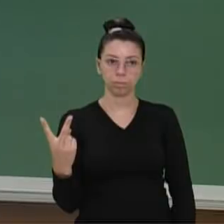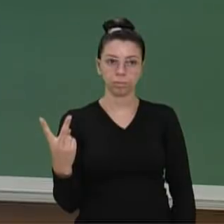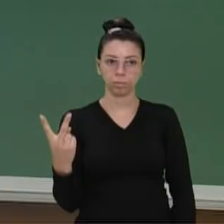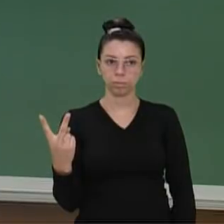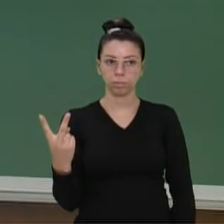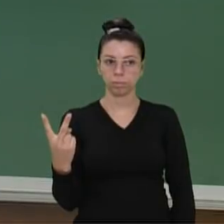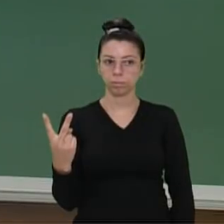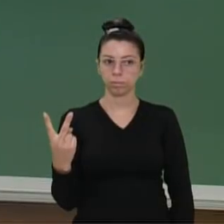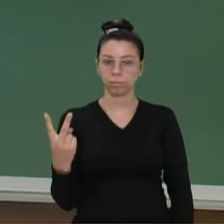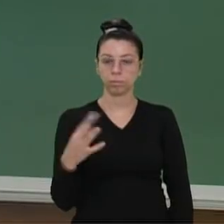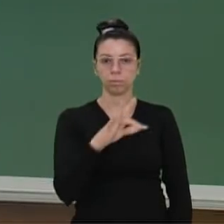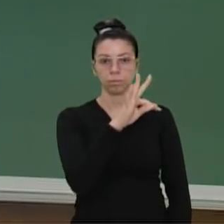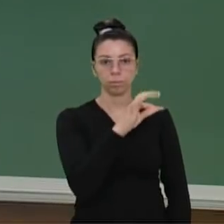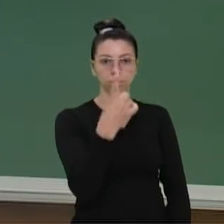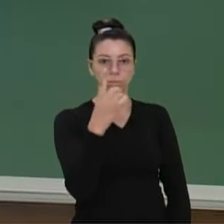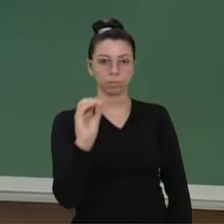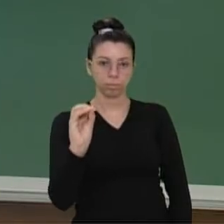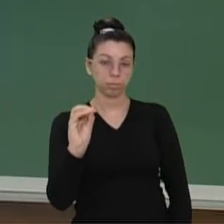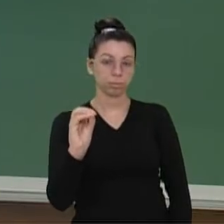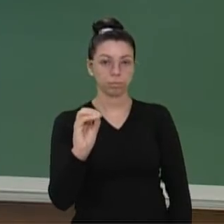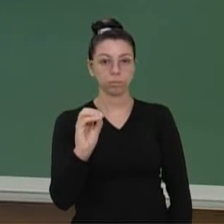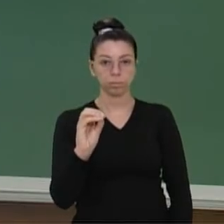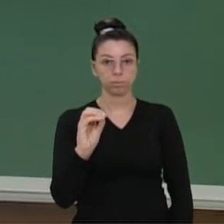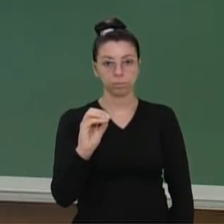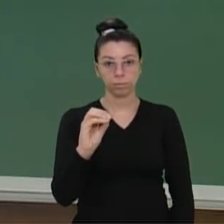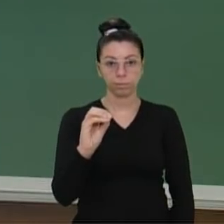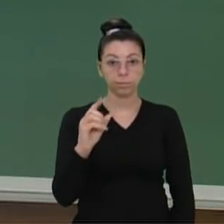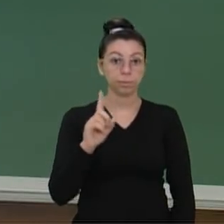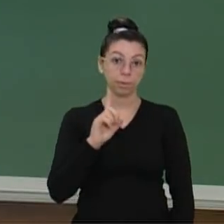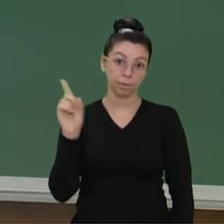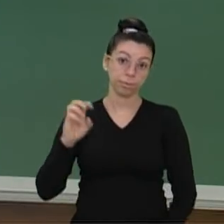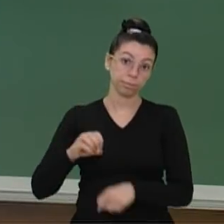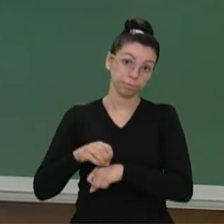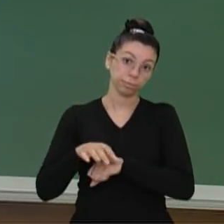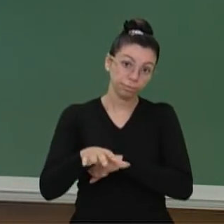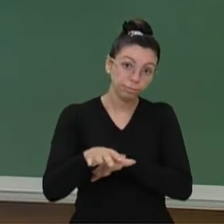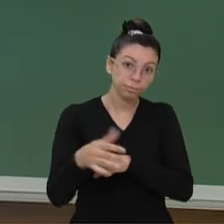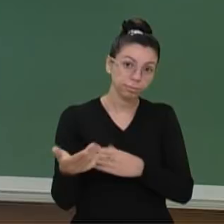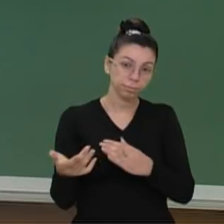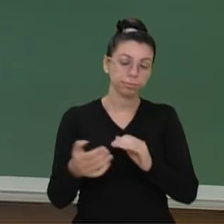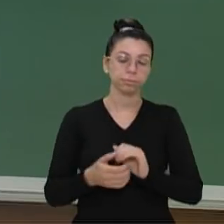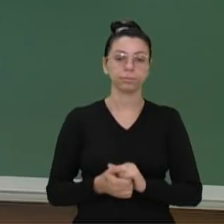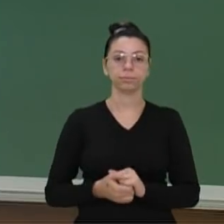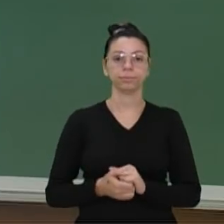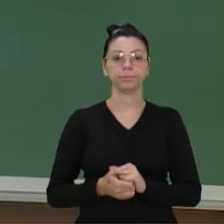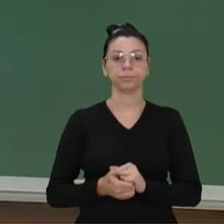2 e o T por 10. Essa é a dica.